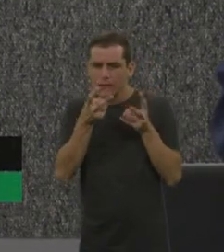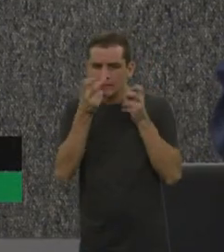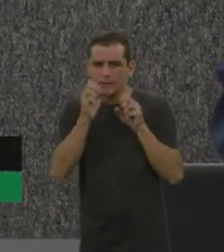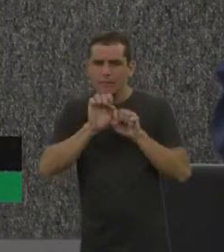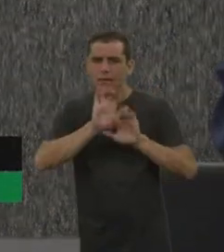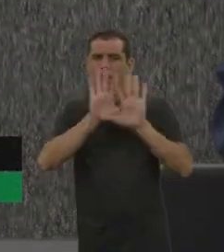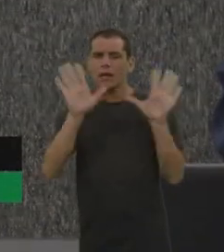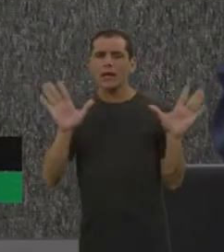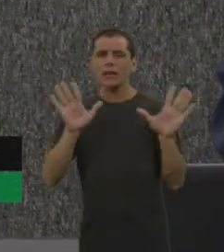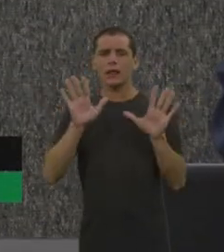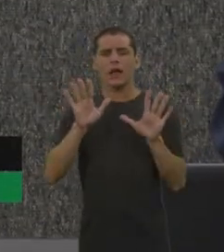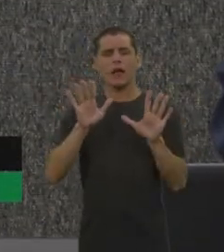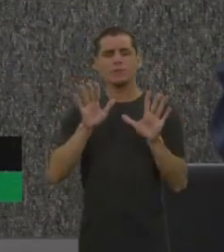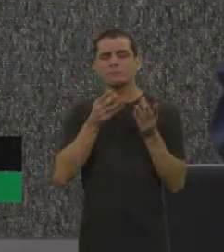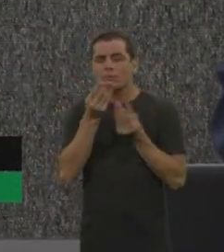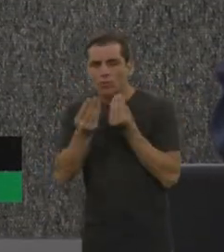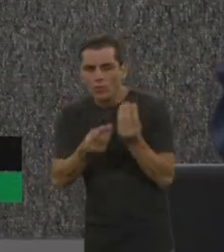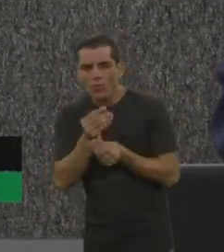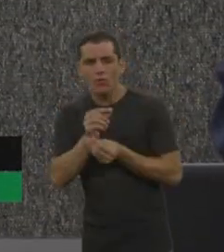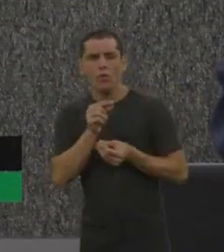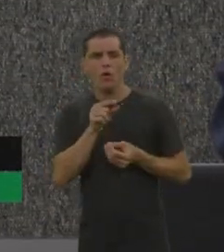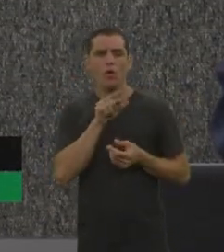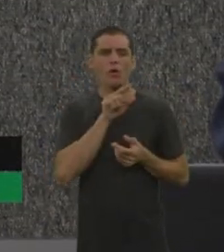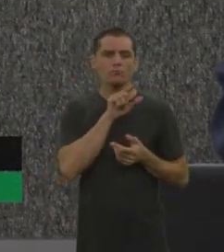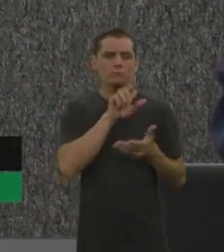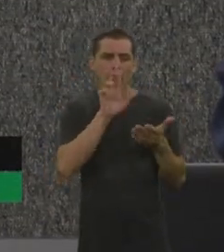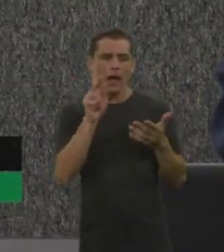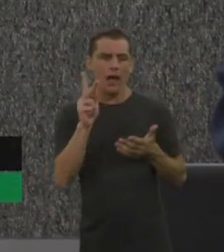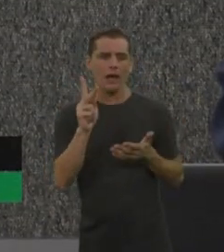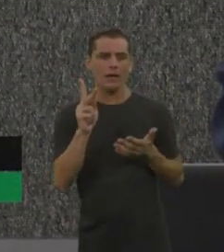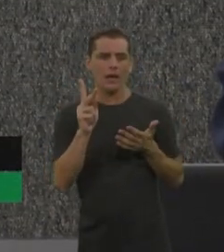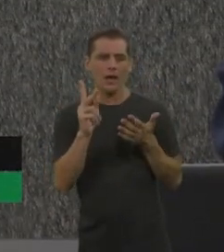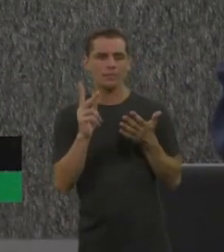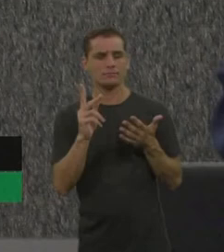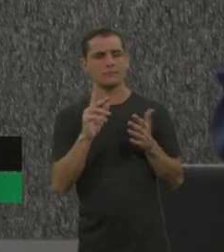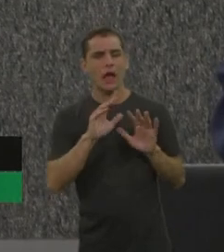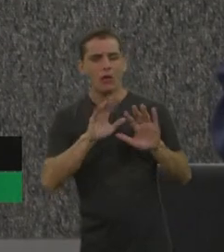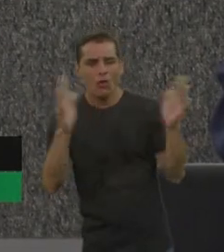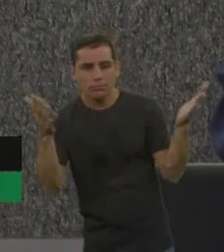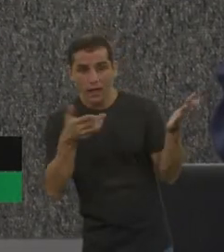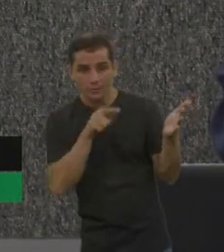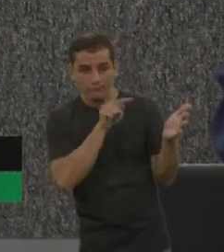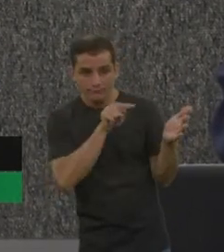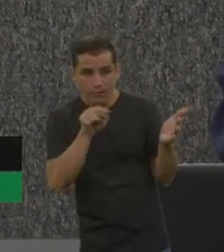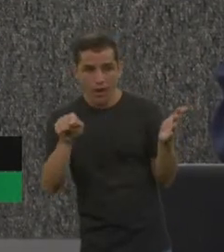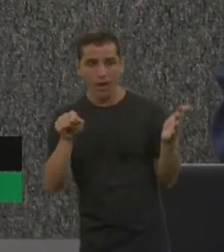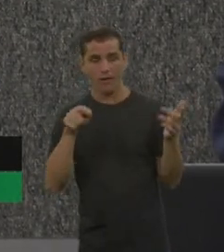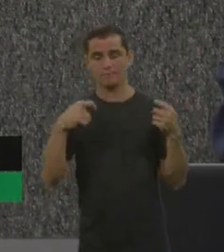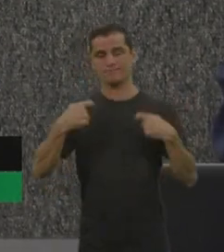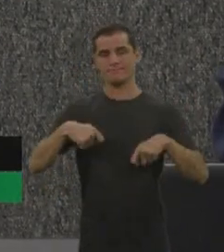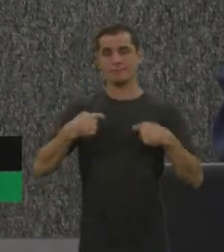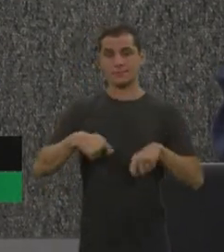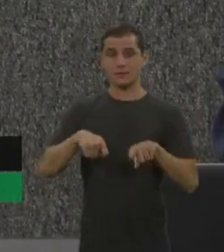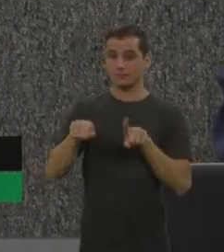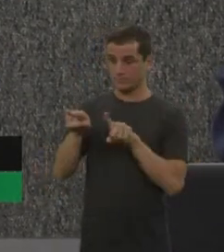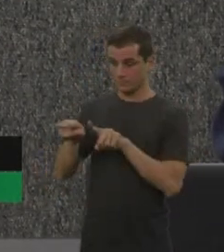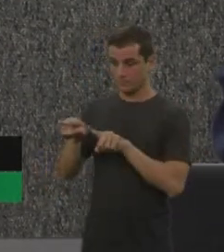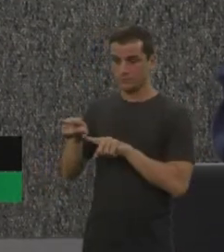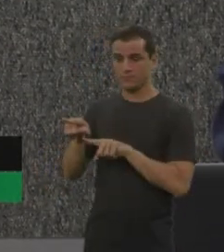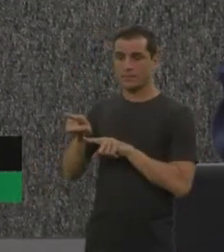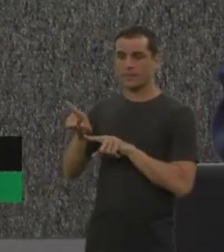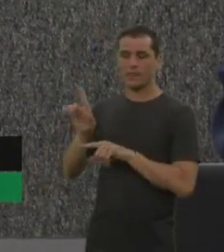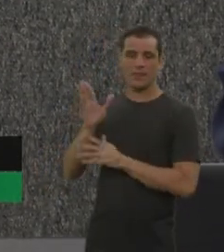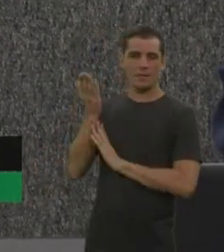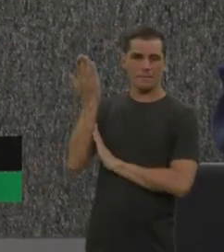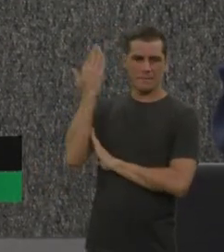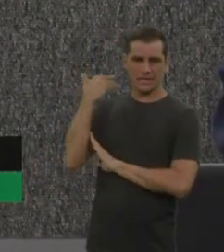Digo isso com muita tranquilidade, porque, durante todo esse período que eu estou na Câmara Federal, eu sempre discuti esse tema.